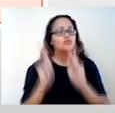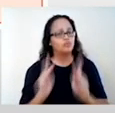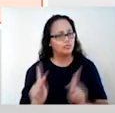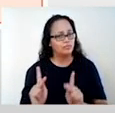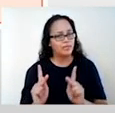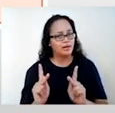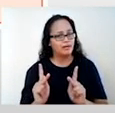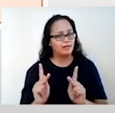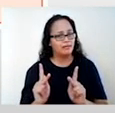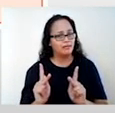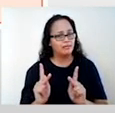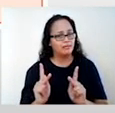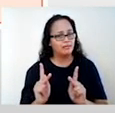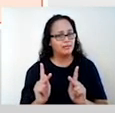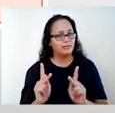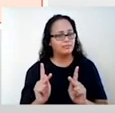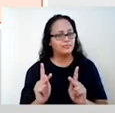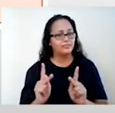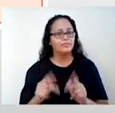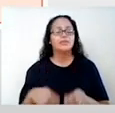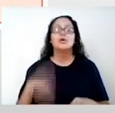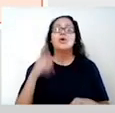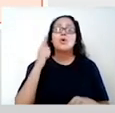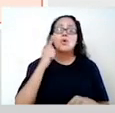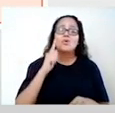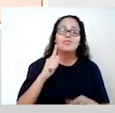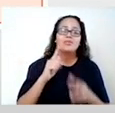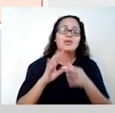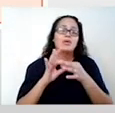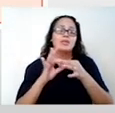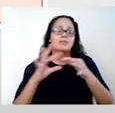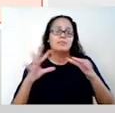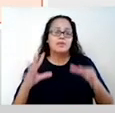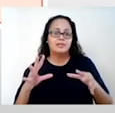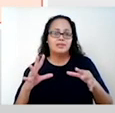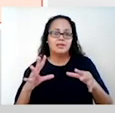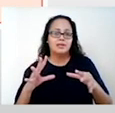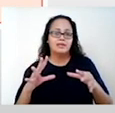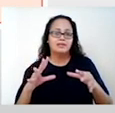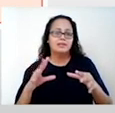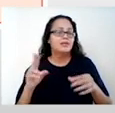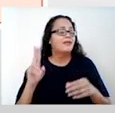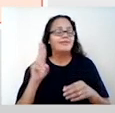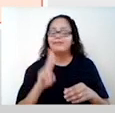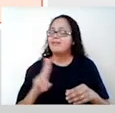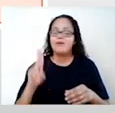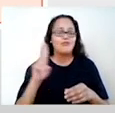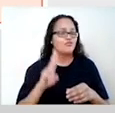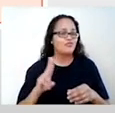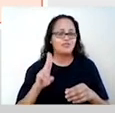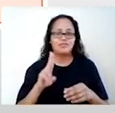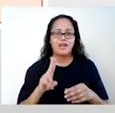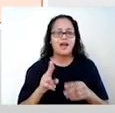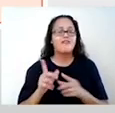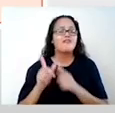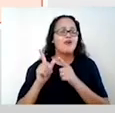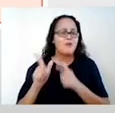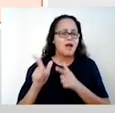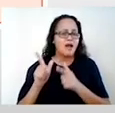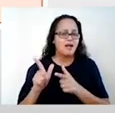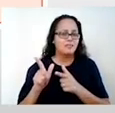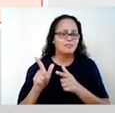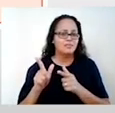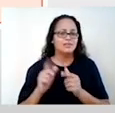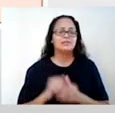ele consegue a independência da Índia sem armas, tá? E é um grande líder espiritual deles, tá? A lei